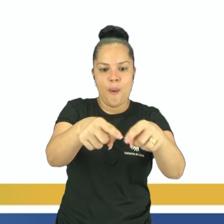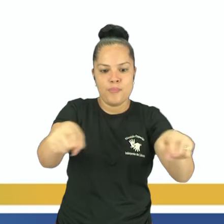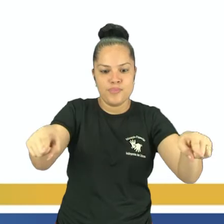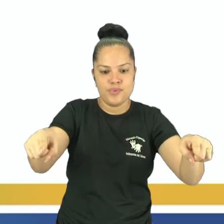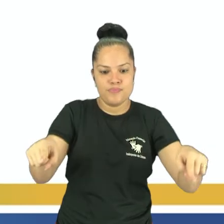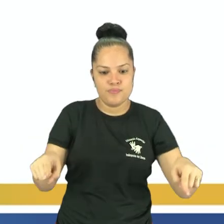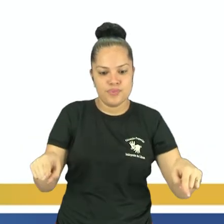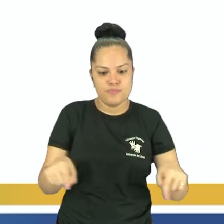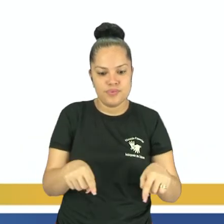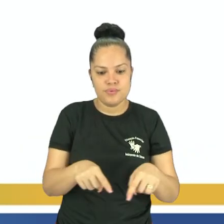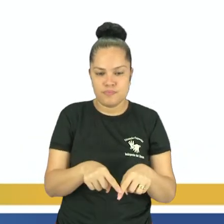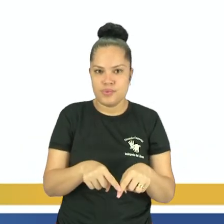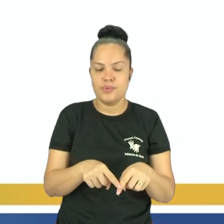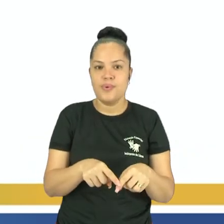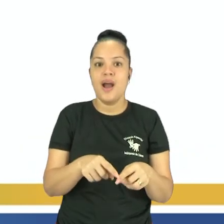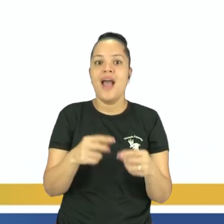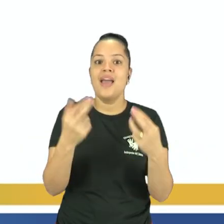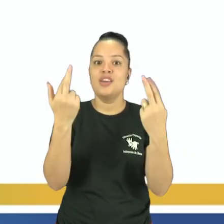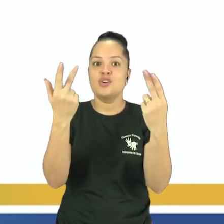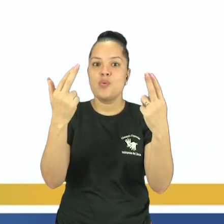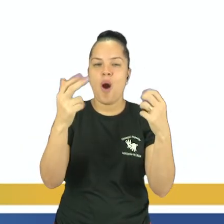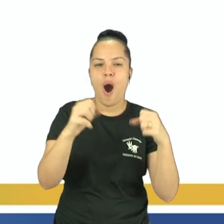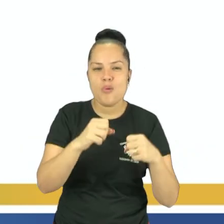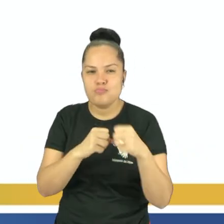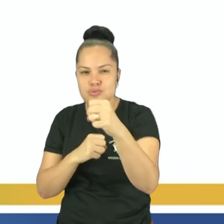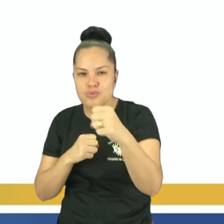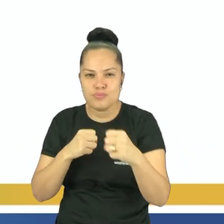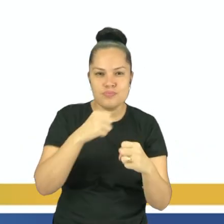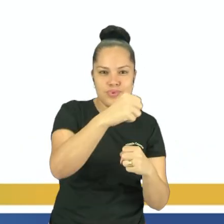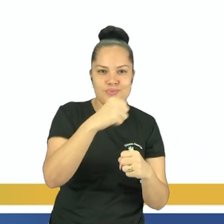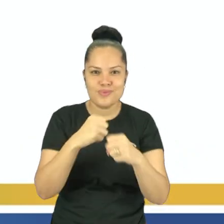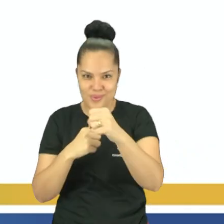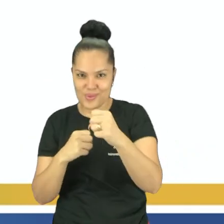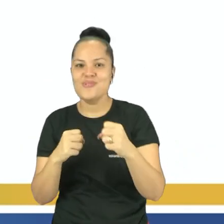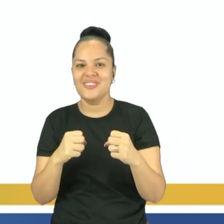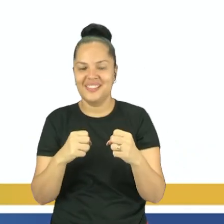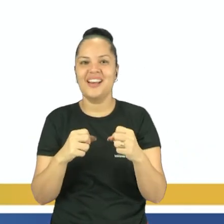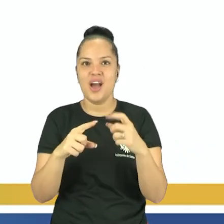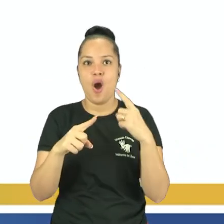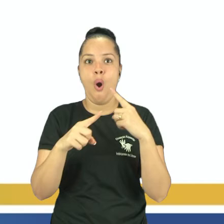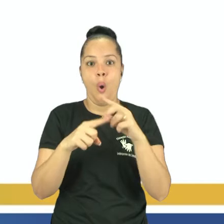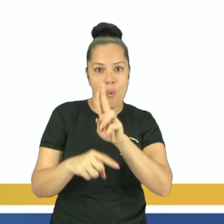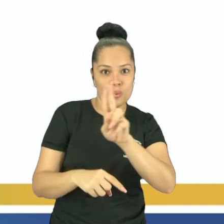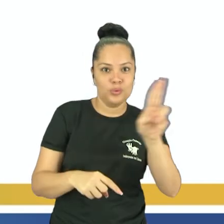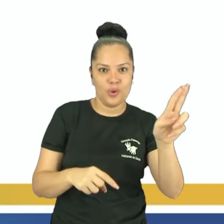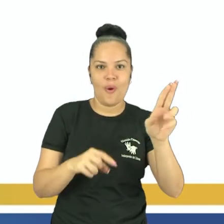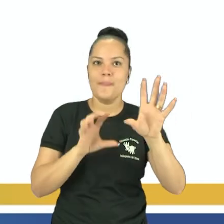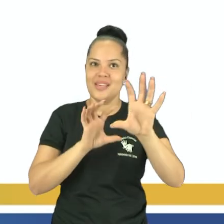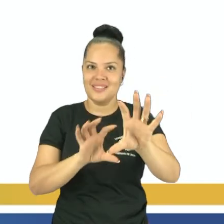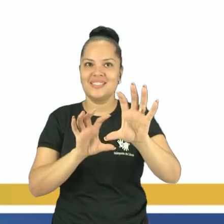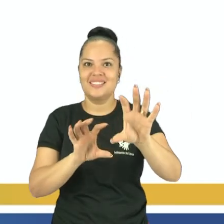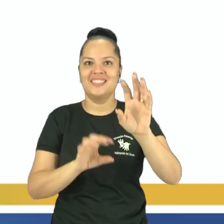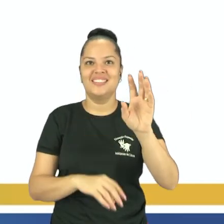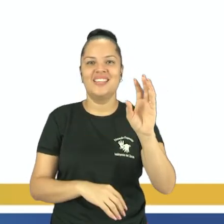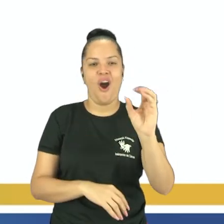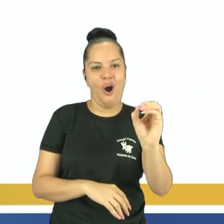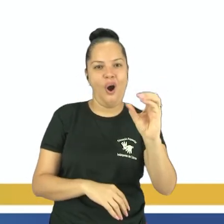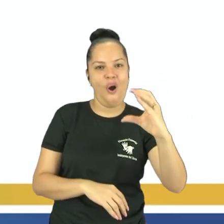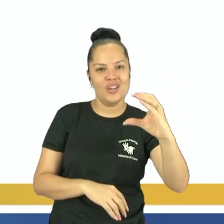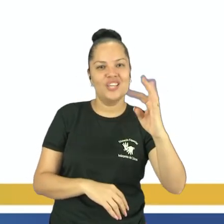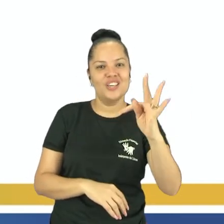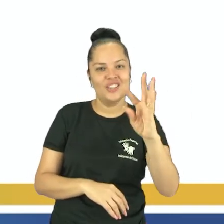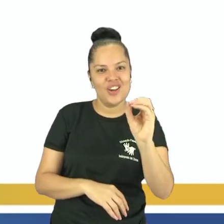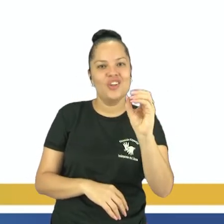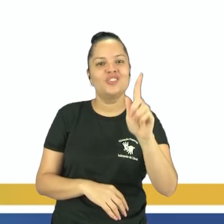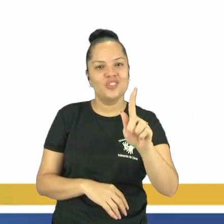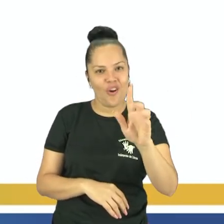é formado aí, né? O ringue é formado por um polígono de 8 lados. Nós temos também com 9 lados o eneágono, né? E 10 lados nós temos